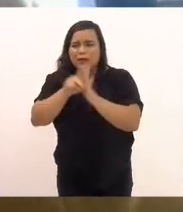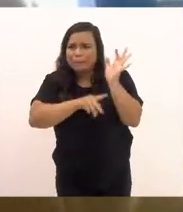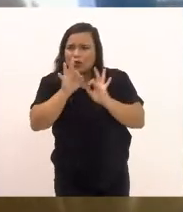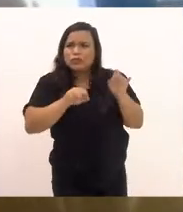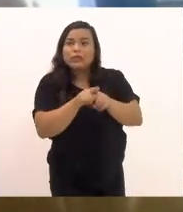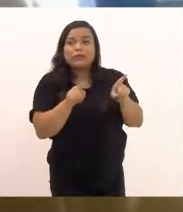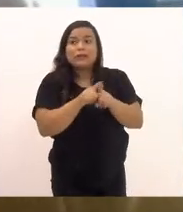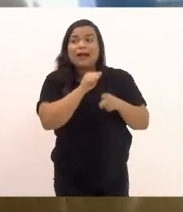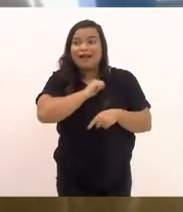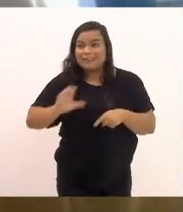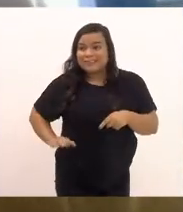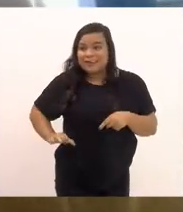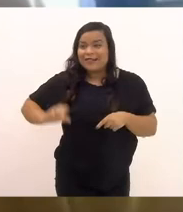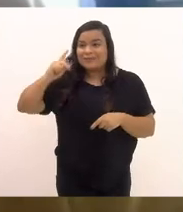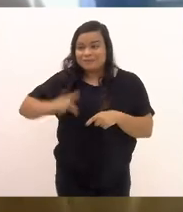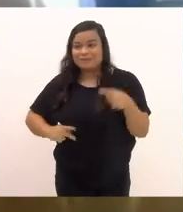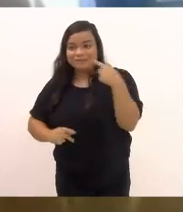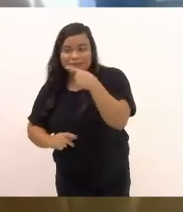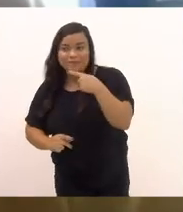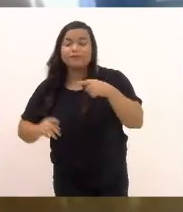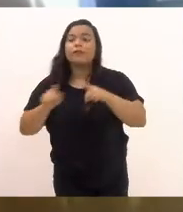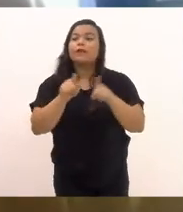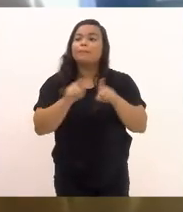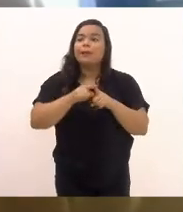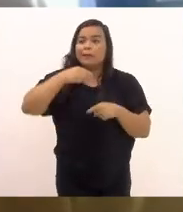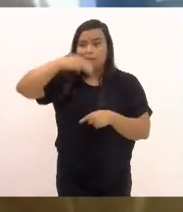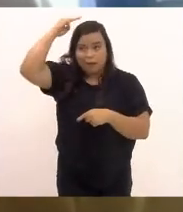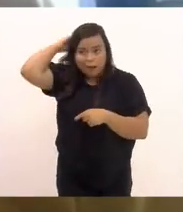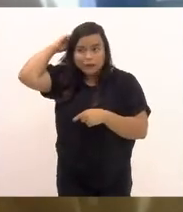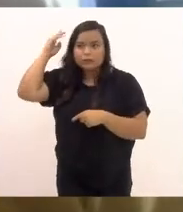André Siciliano e o Márcio Pacheco.